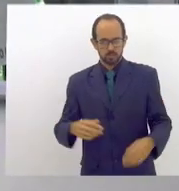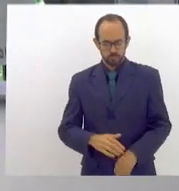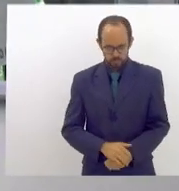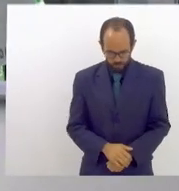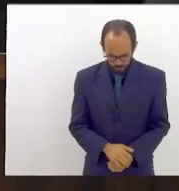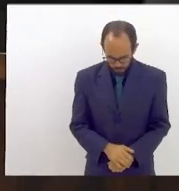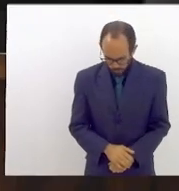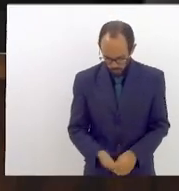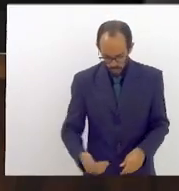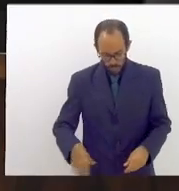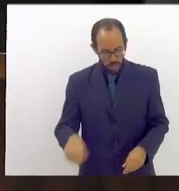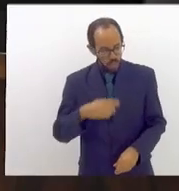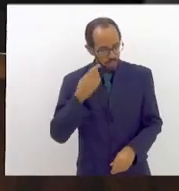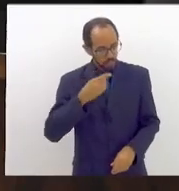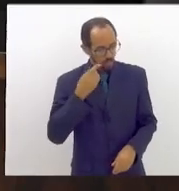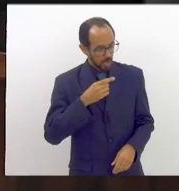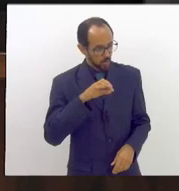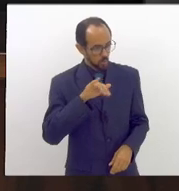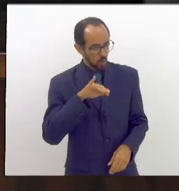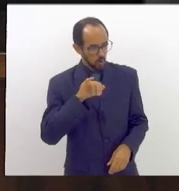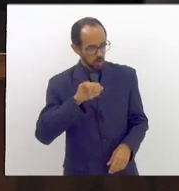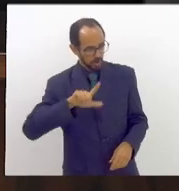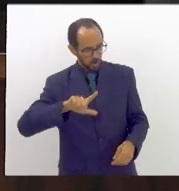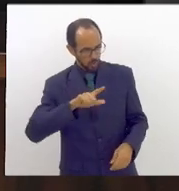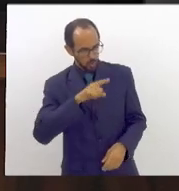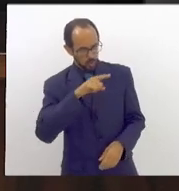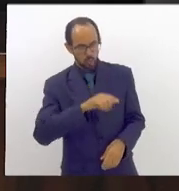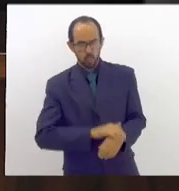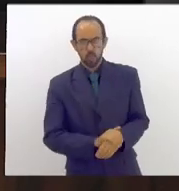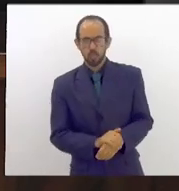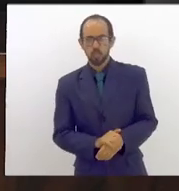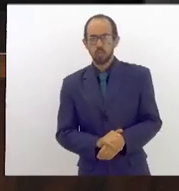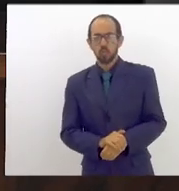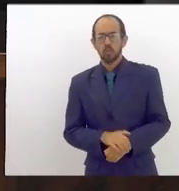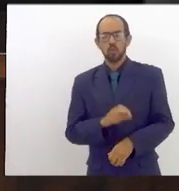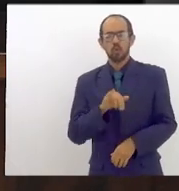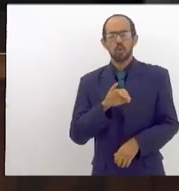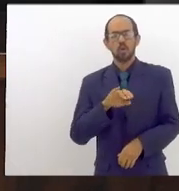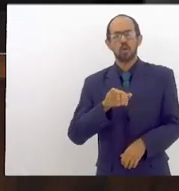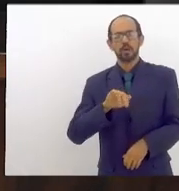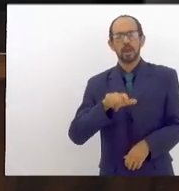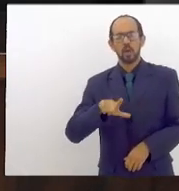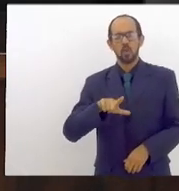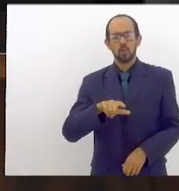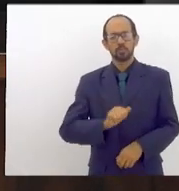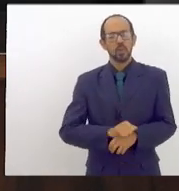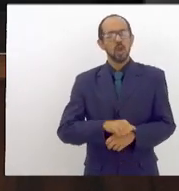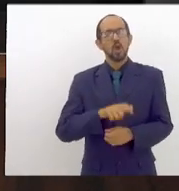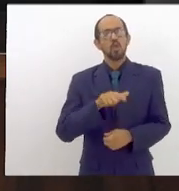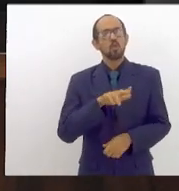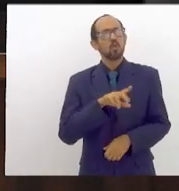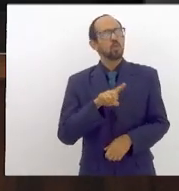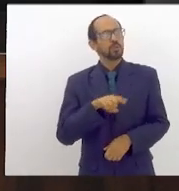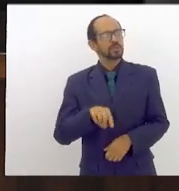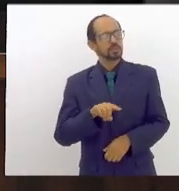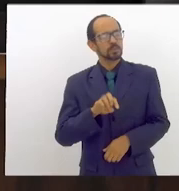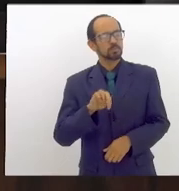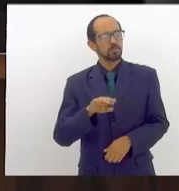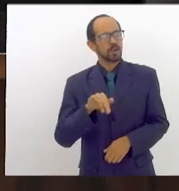Deputado Coronel Salema Deputado Coronel Salema Deputado Luiz Martins